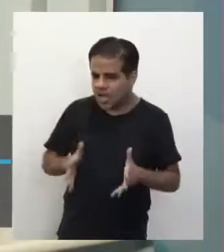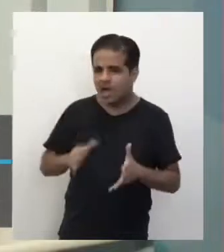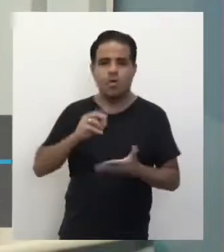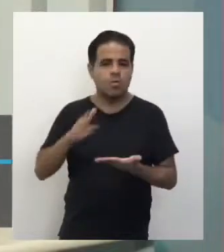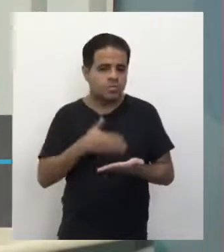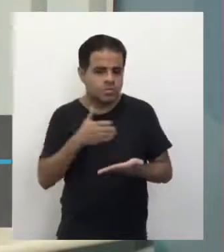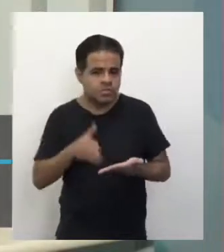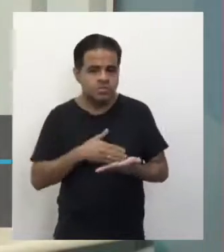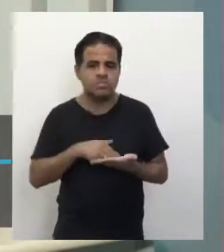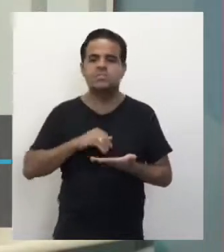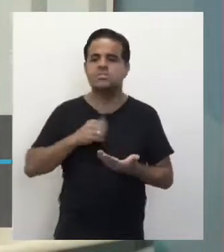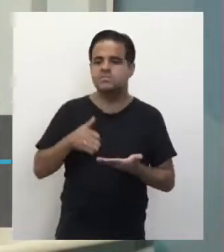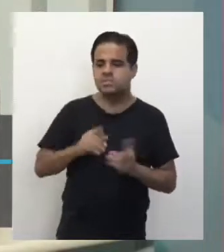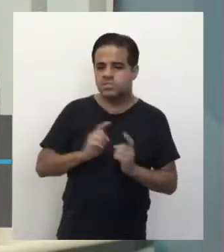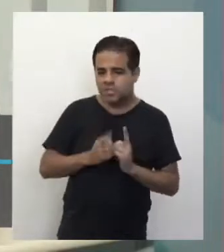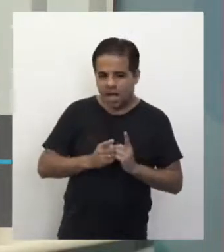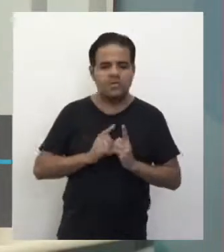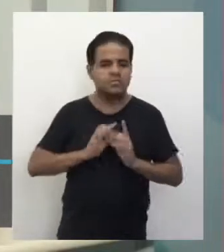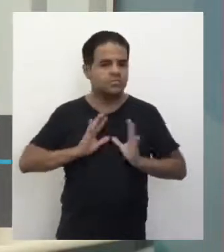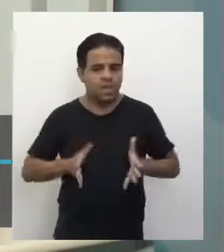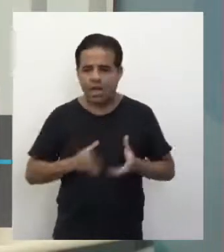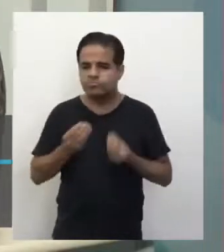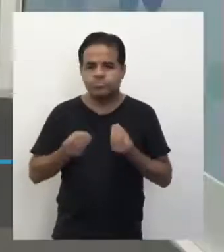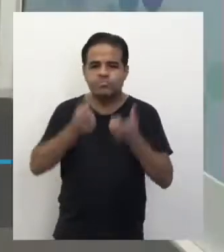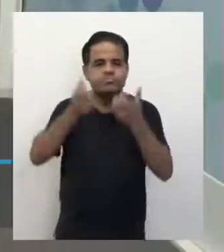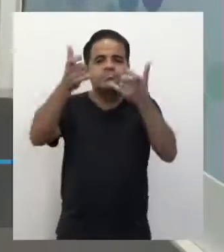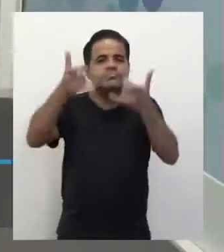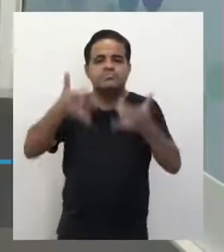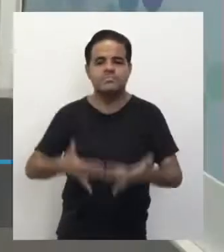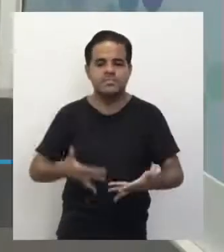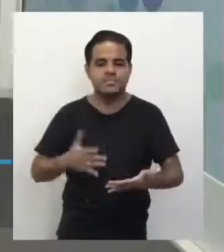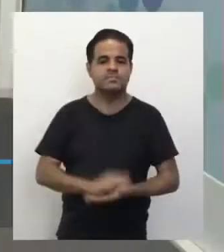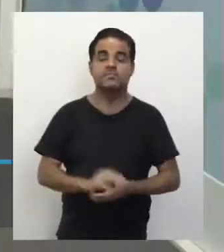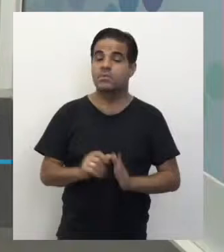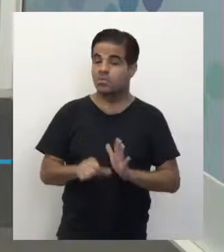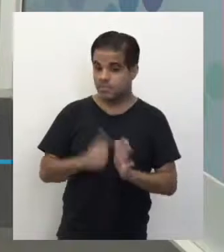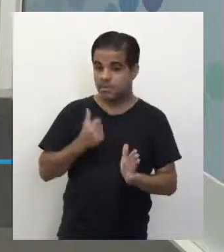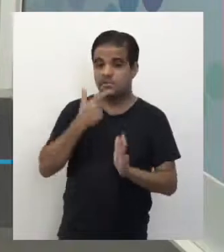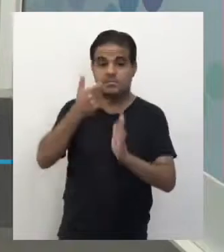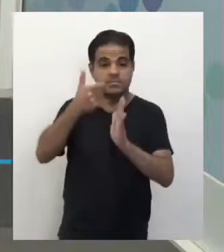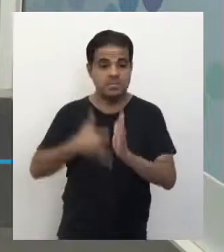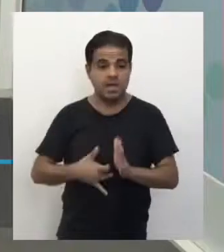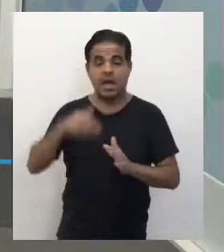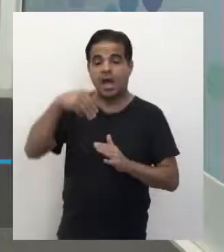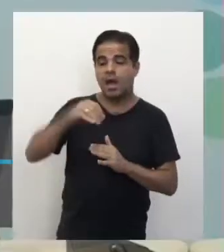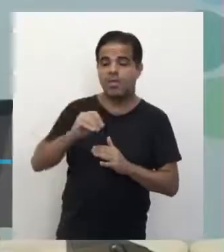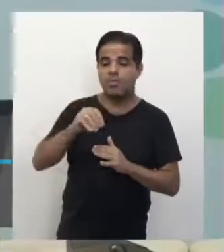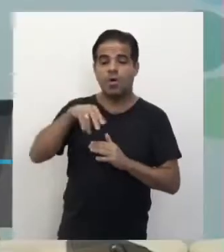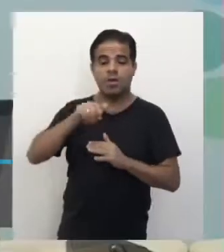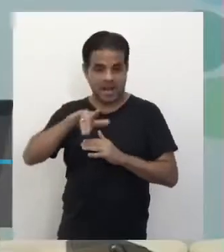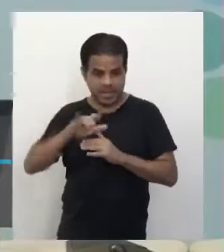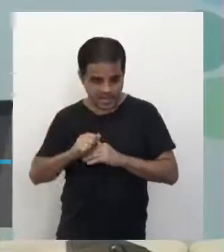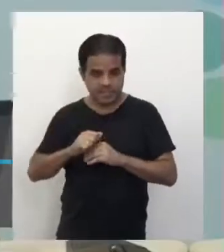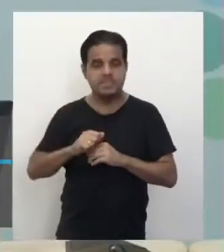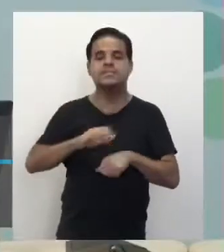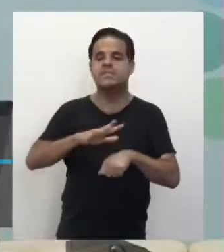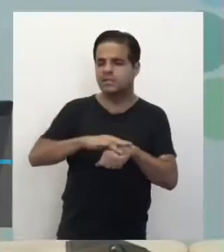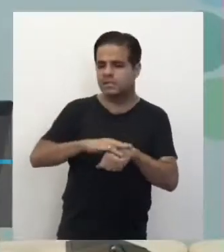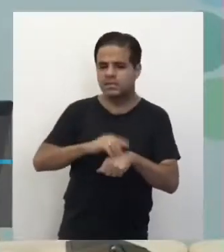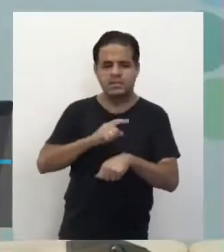nos livros didáticos e paradidáticos? Comente aí. Vamos lá. Então, a primeira eles disseram, a Mona Lisa em tempos de